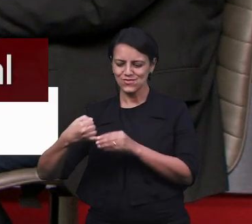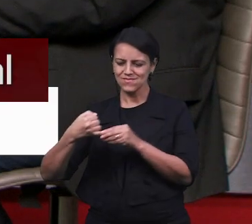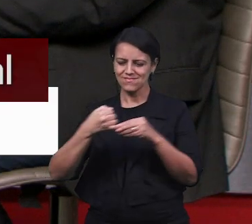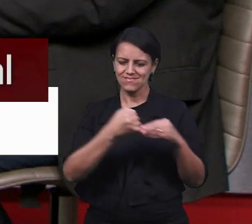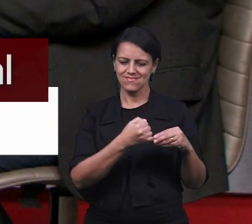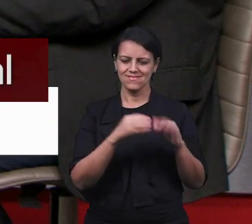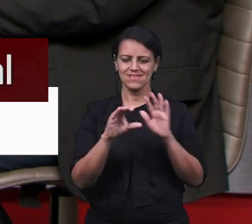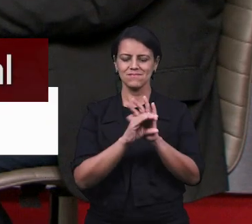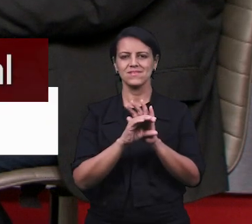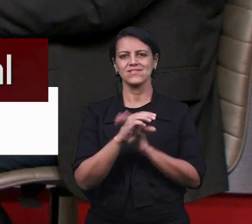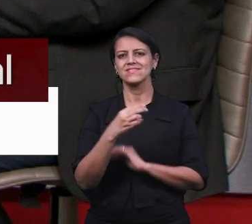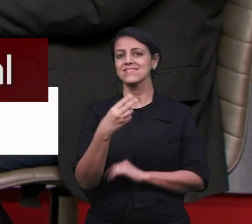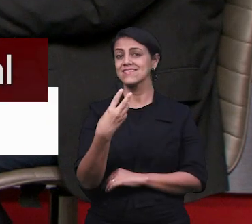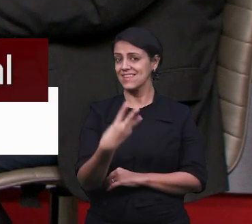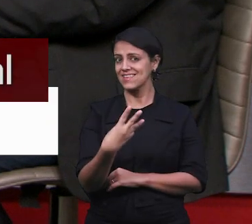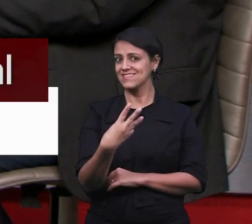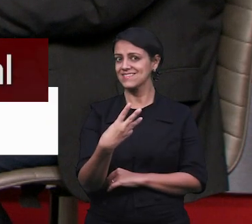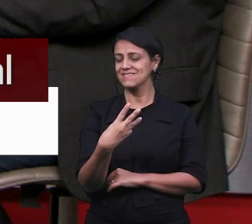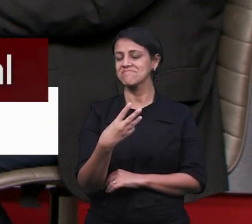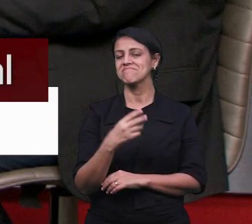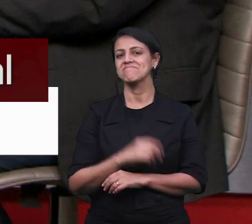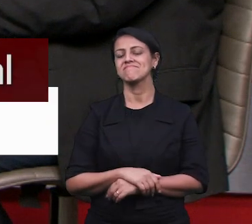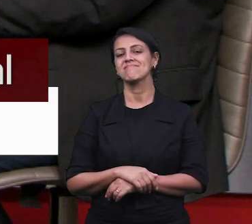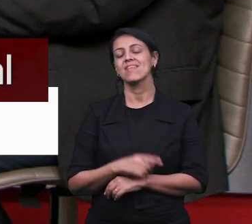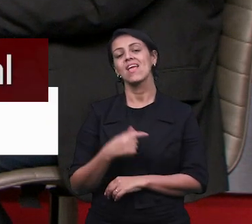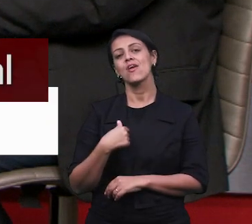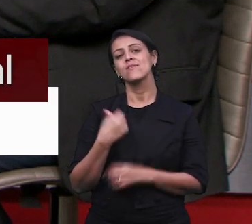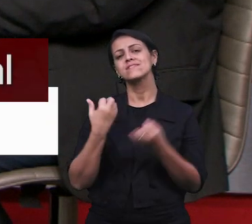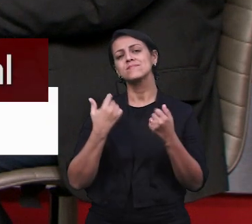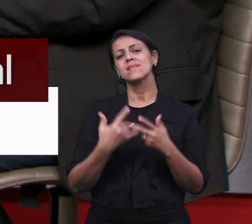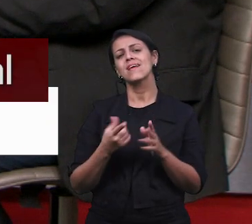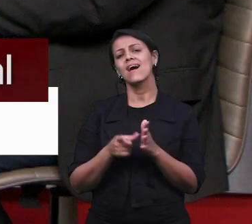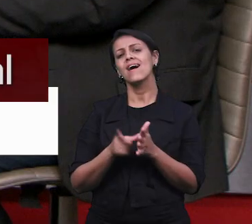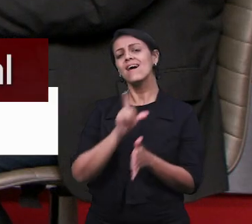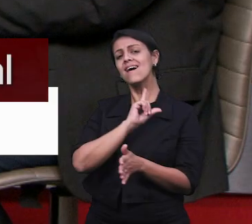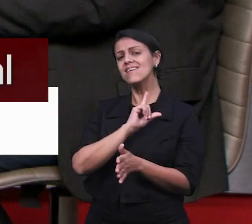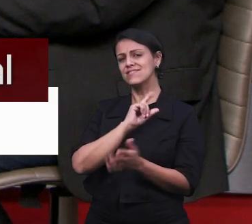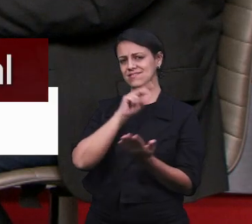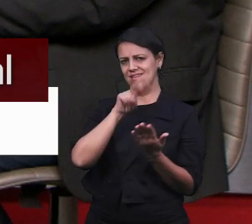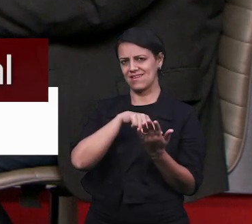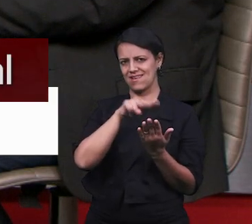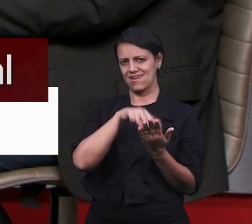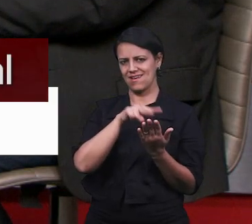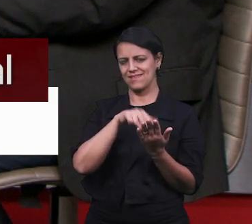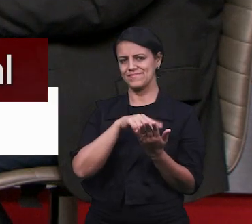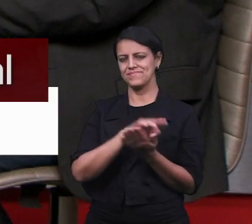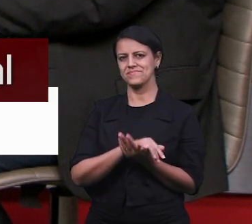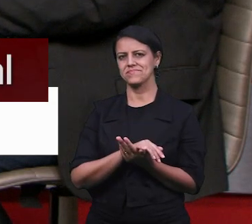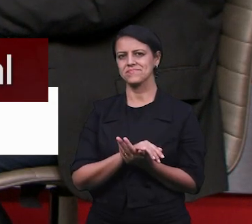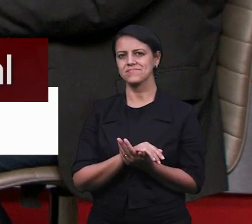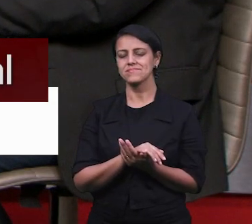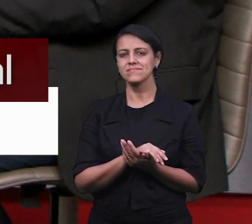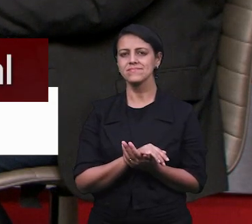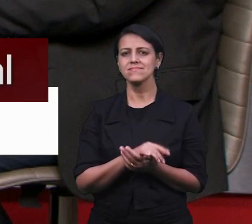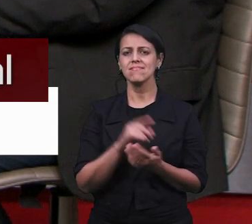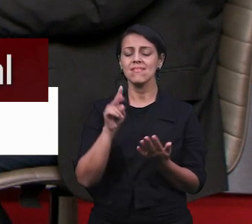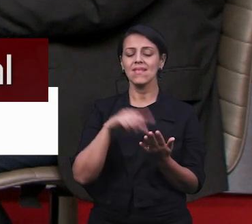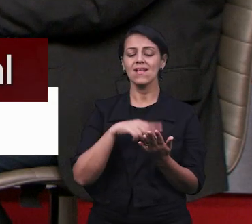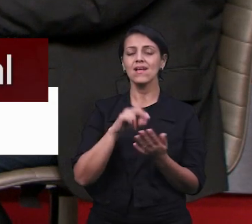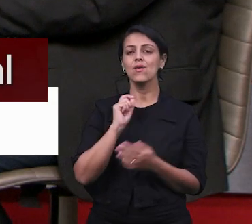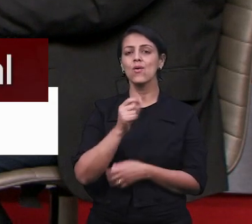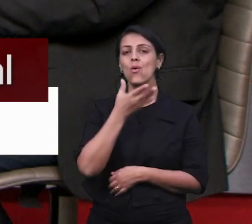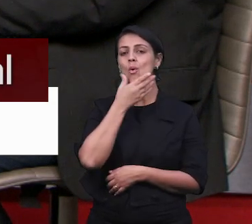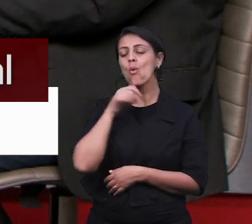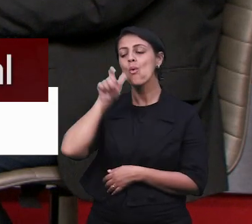abre, eu vou falar a respeito do episódio anterior na nossa leitura. Nós lemos que Josué